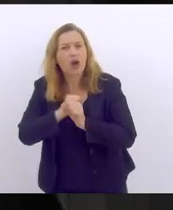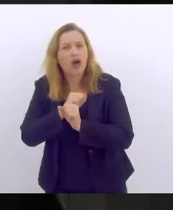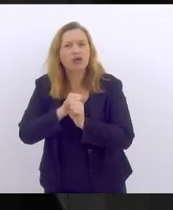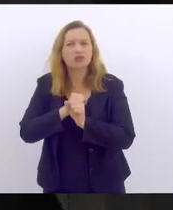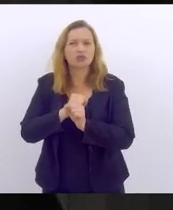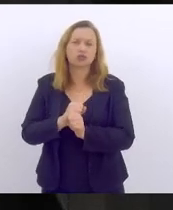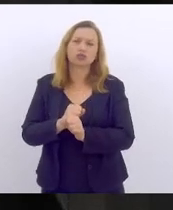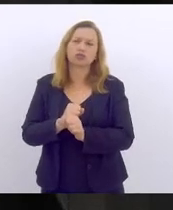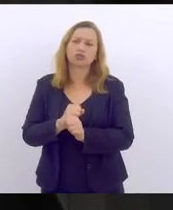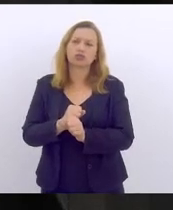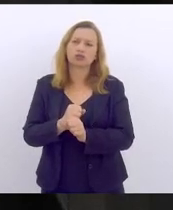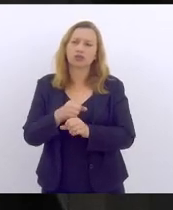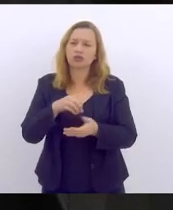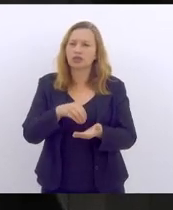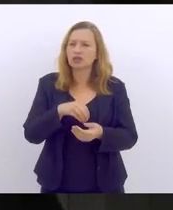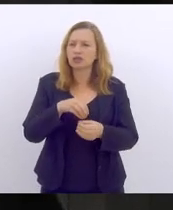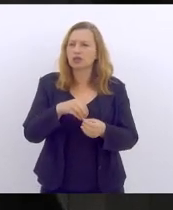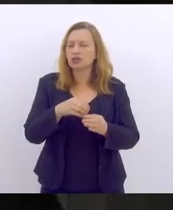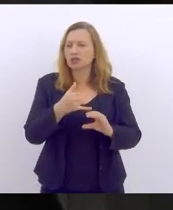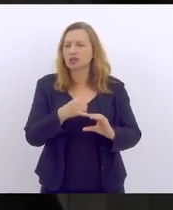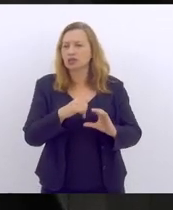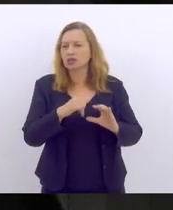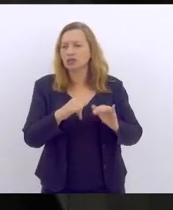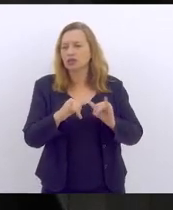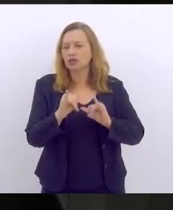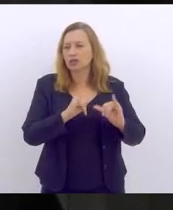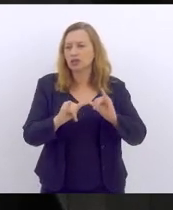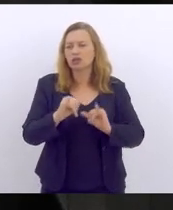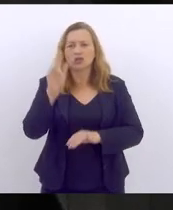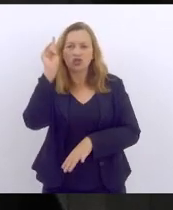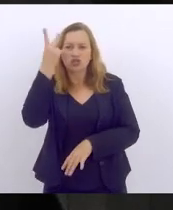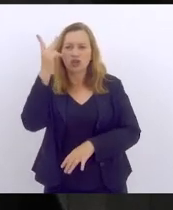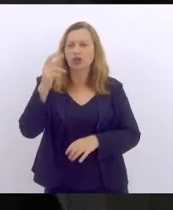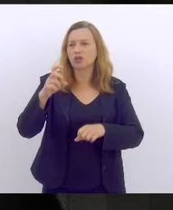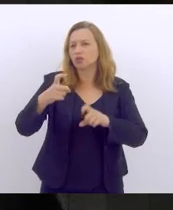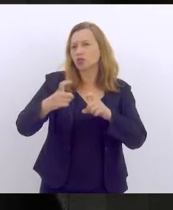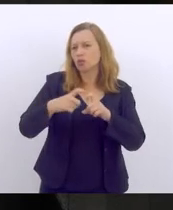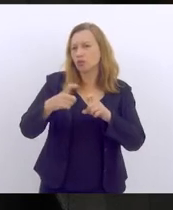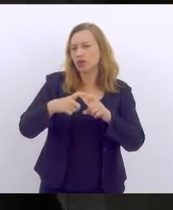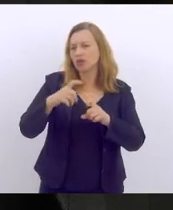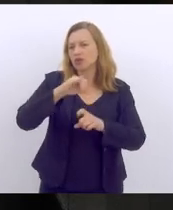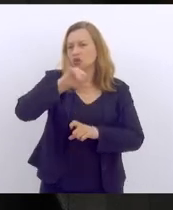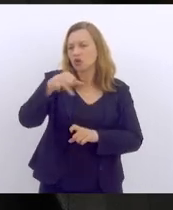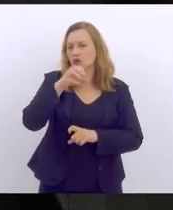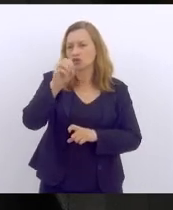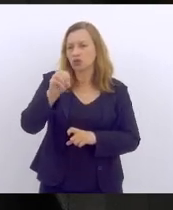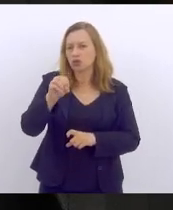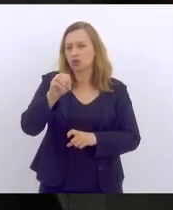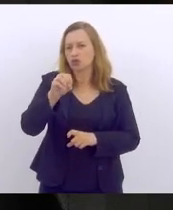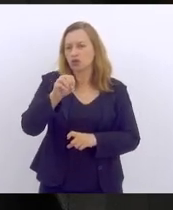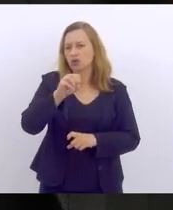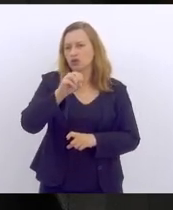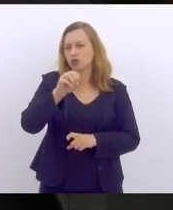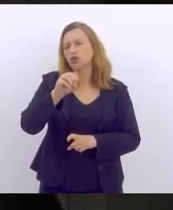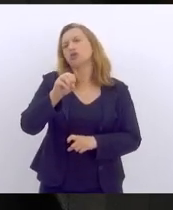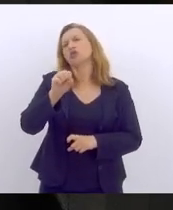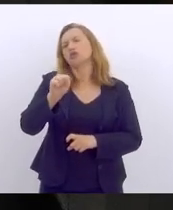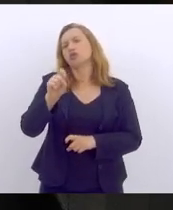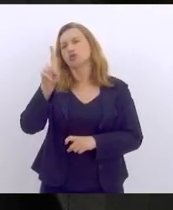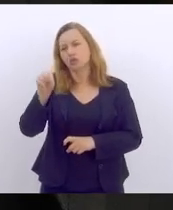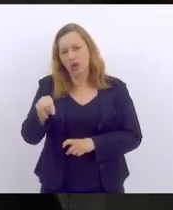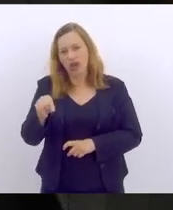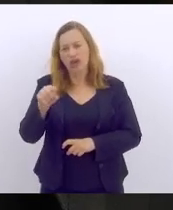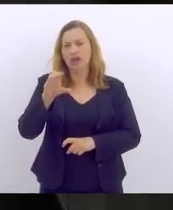da publicação clássica histórica do médico Josué de Castro que